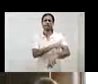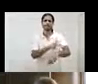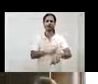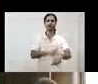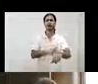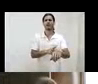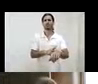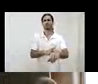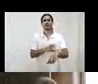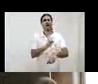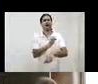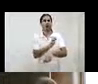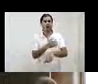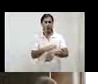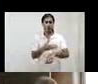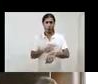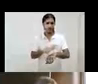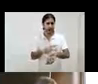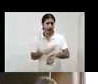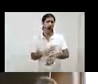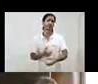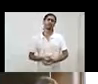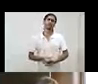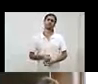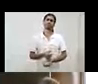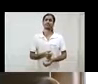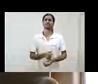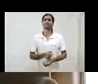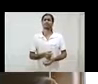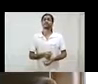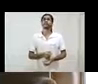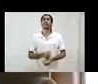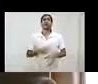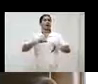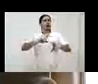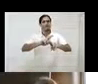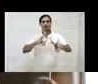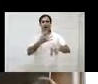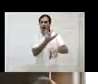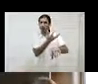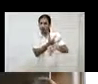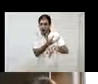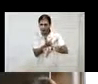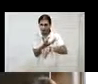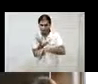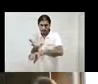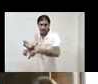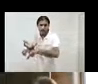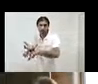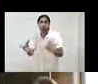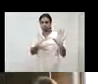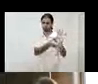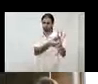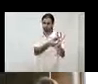em contexto. então a qualidade versus quantidade ainda é uma